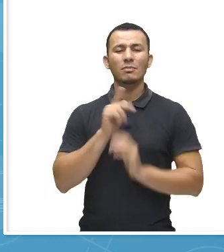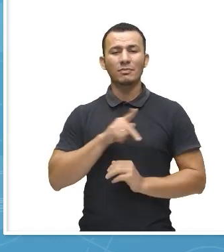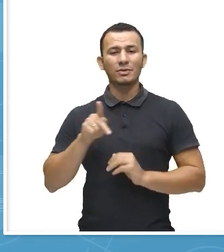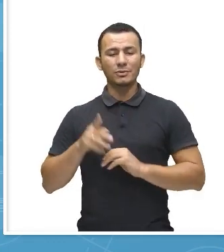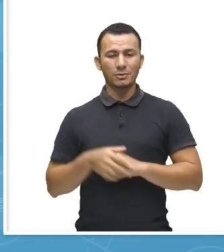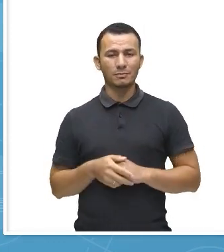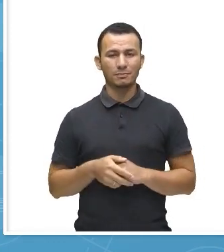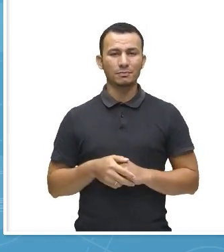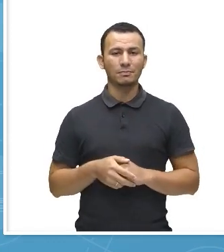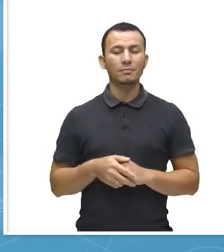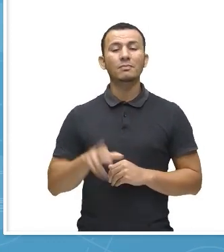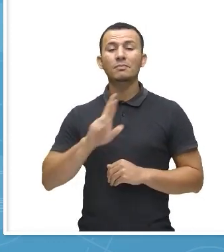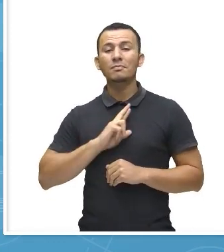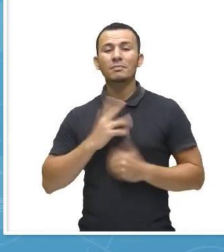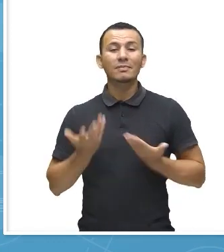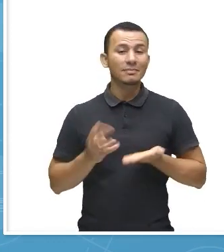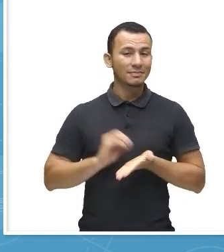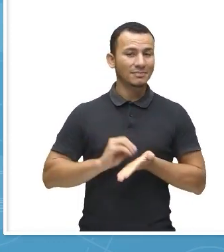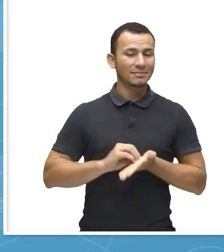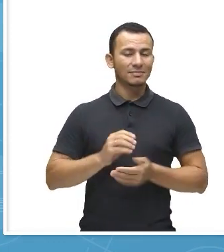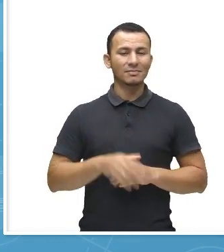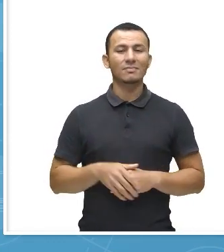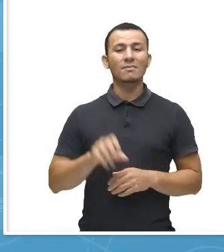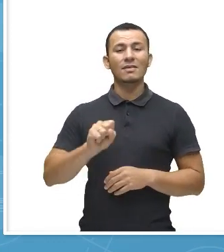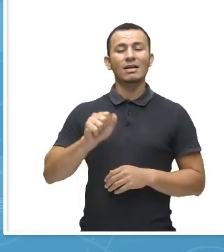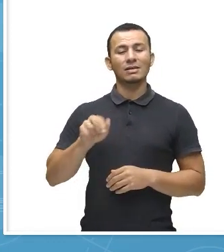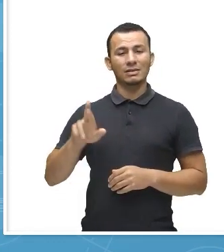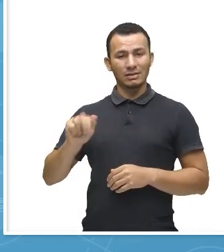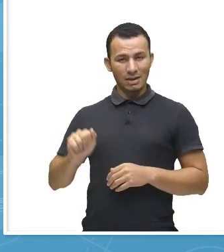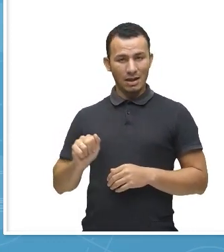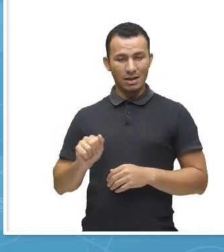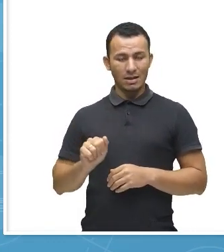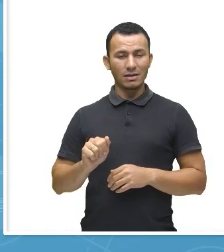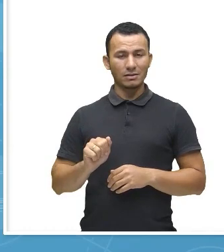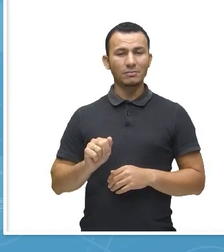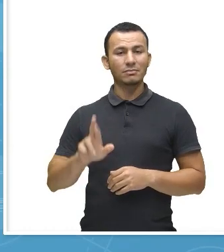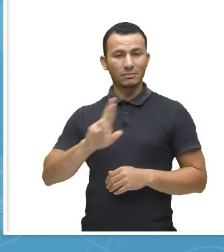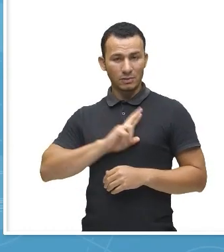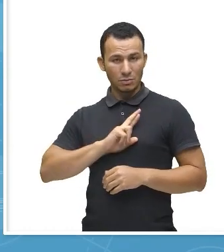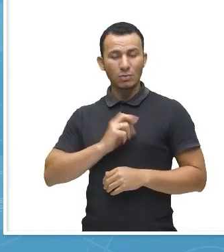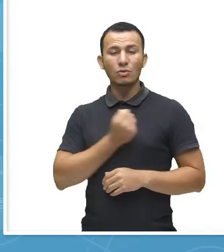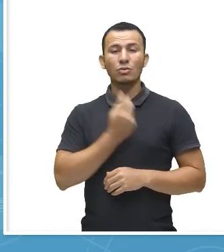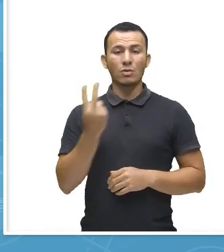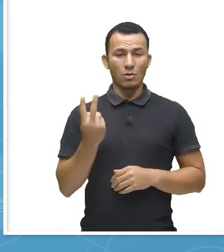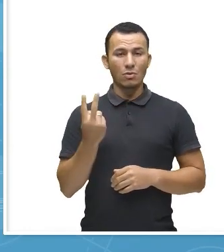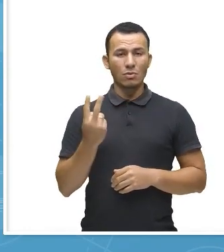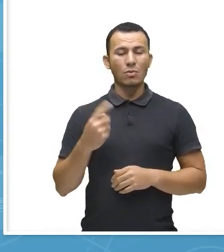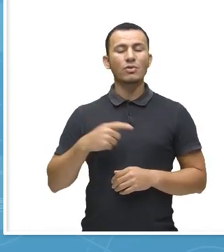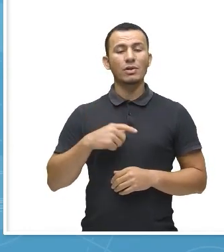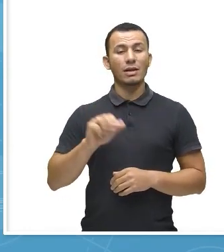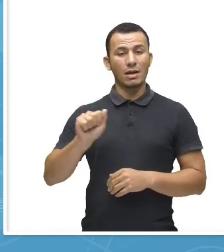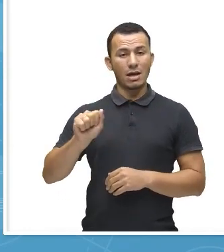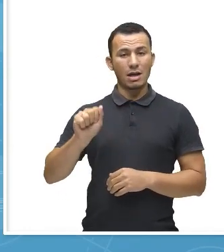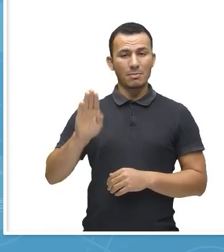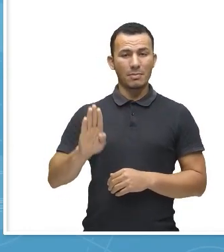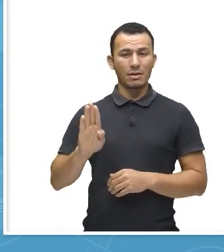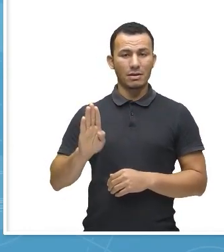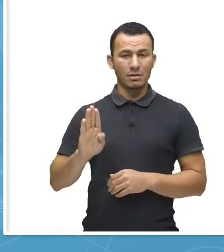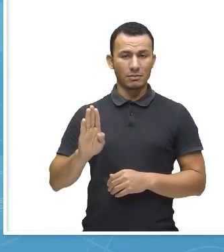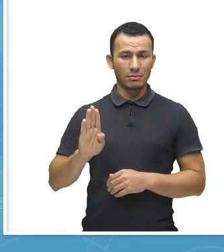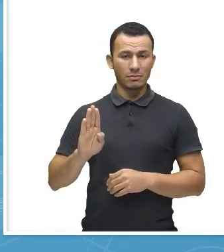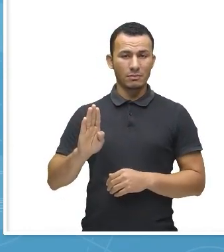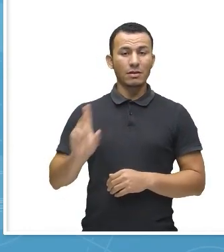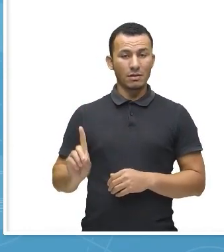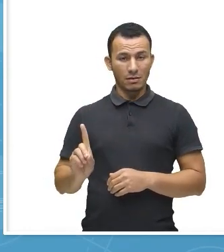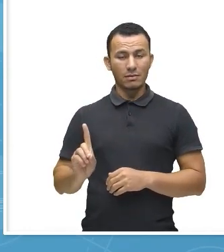Vamos ver aí se tem alguma resposta, né? A Sara Rebeca respondeu aí na questão de número 2 a sequência A, B